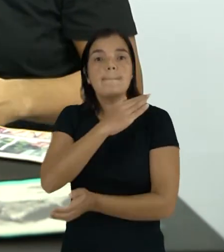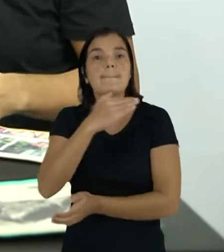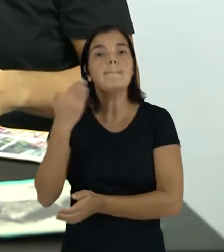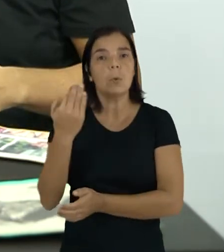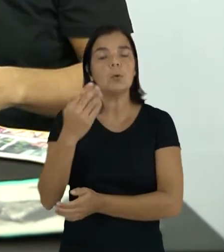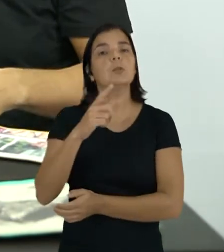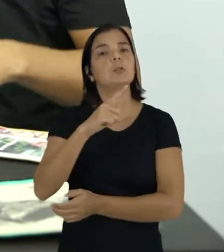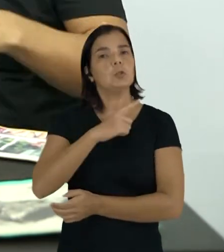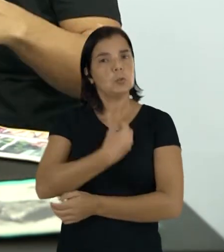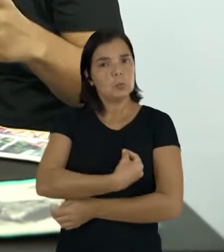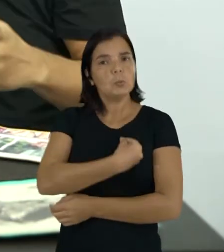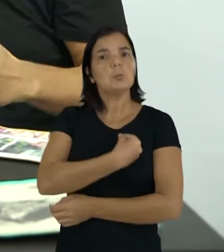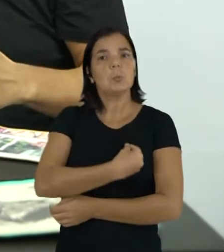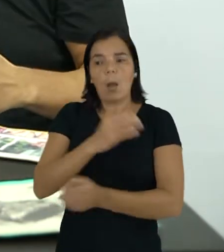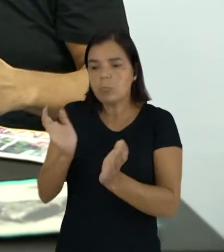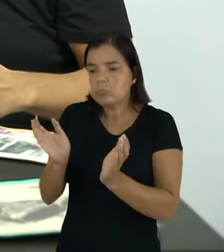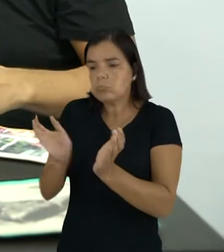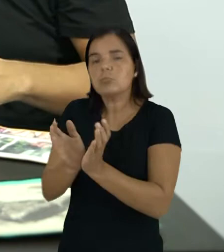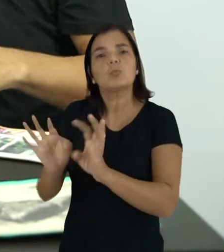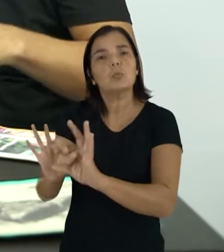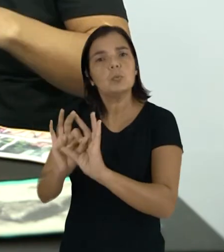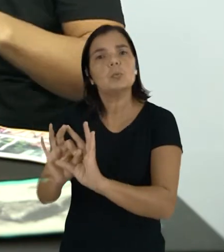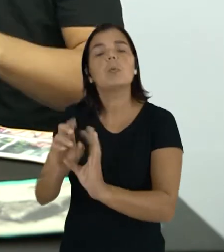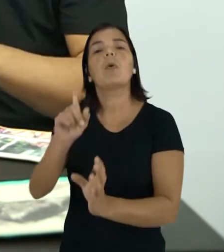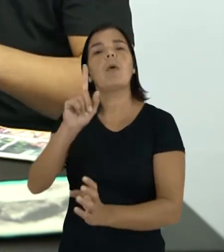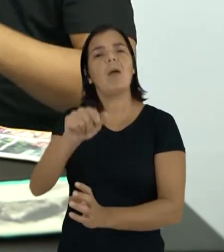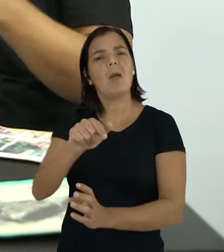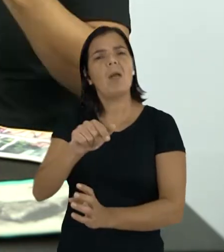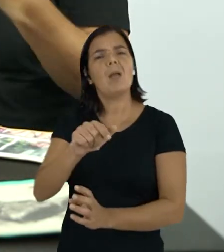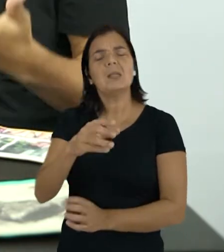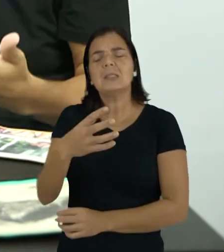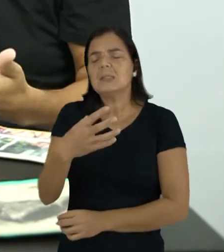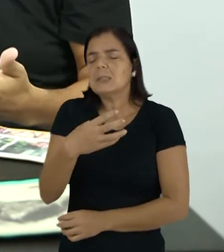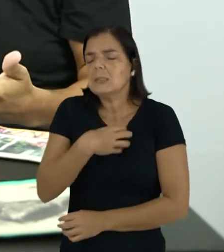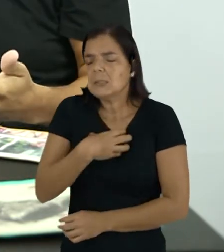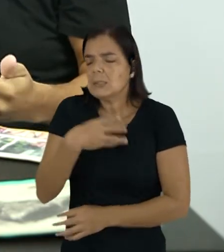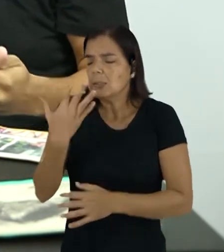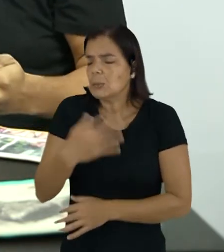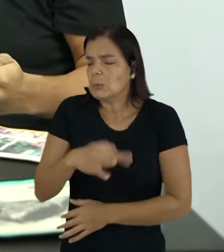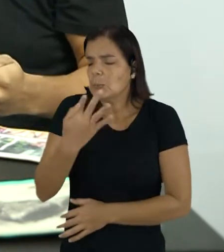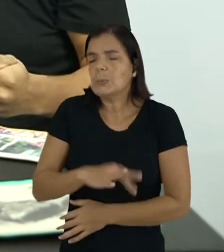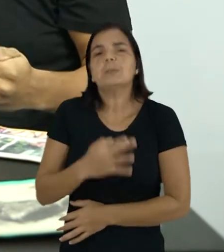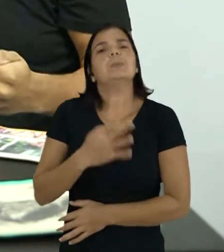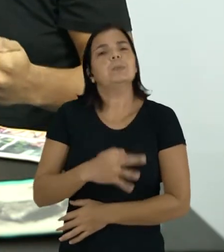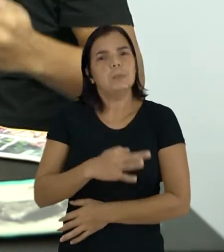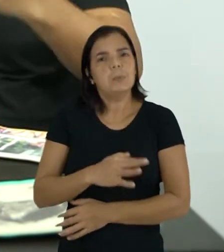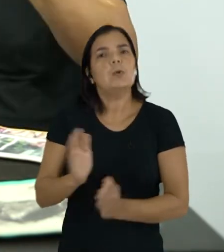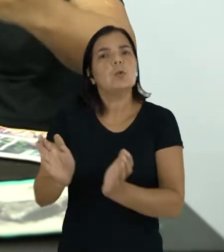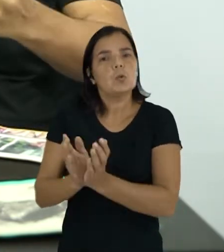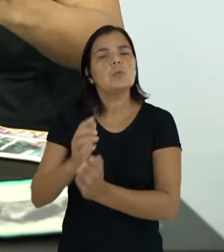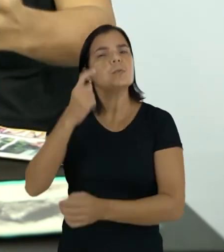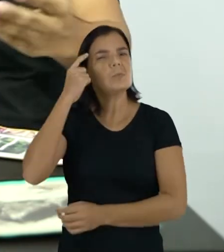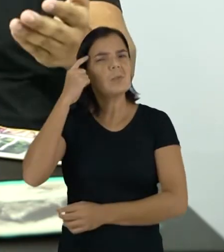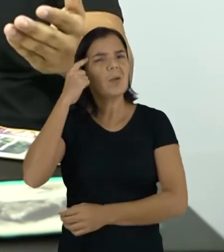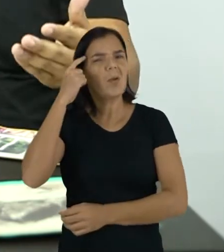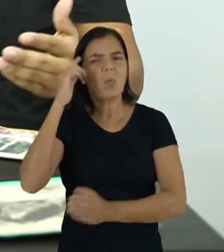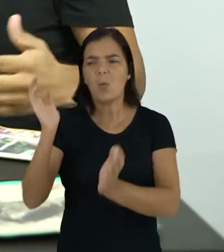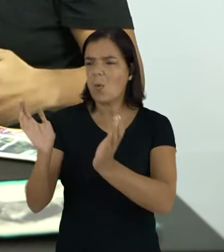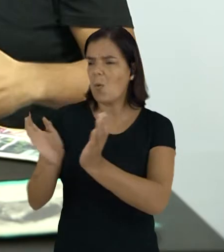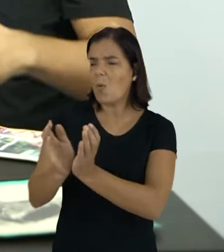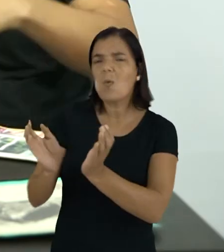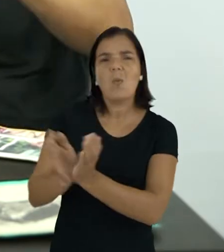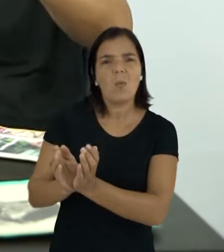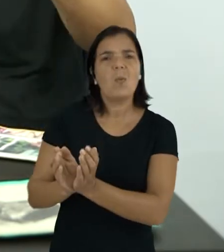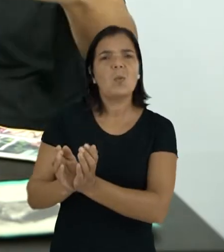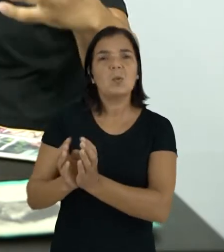como eles tinham uma vida comunitária, era algo muito marcante na vida daquela comunidade. Já imaginou um membro daquela